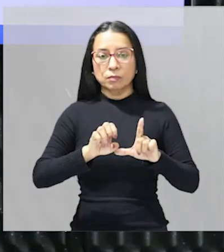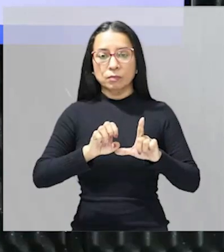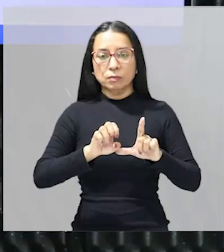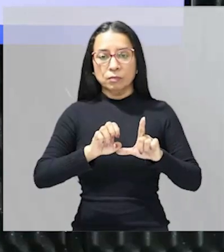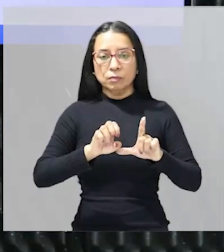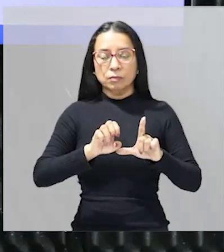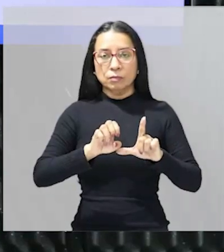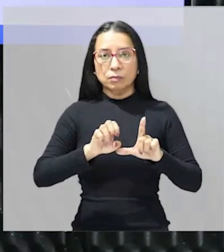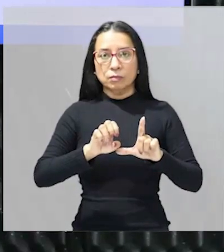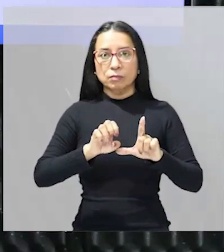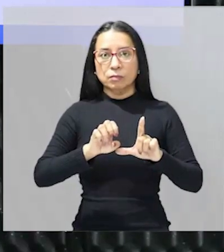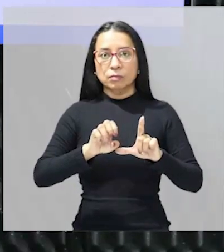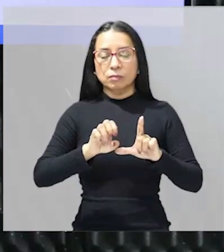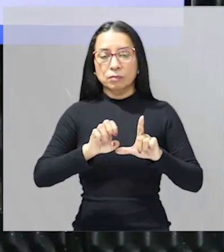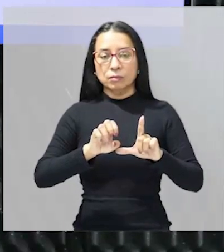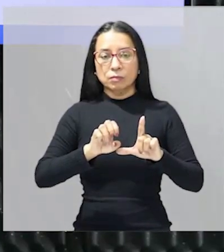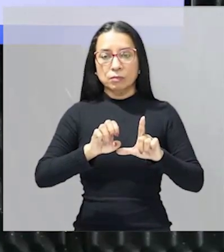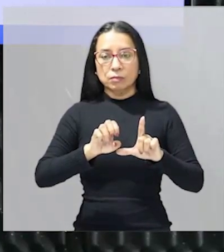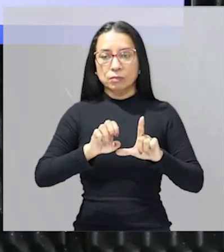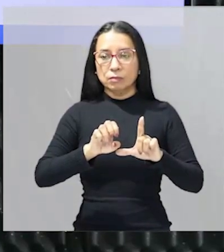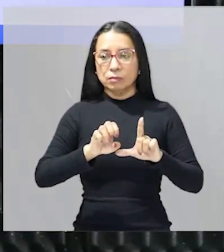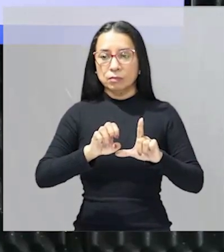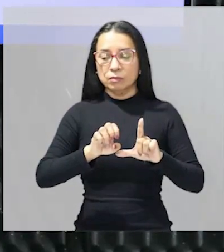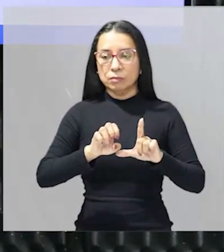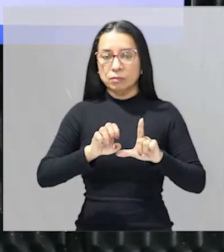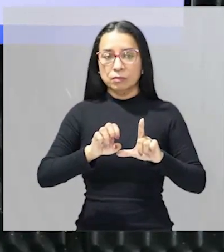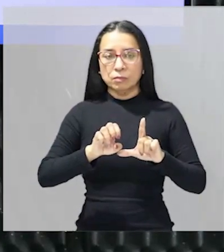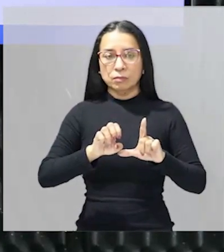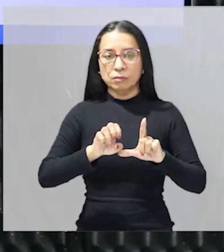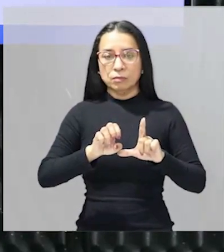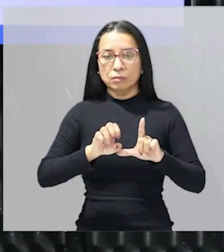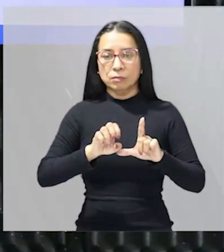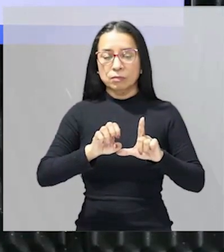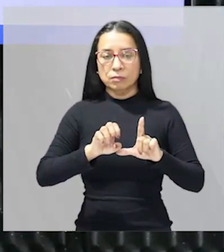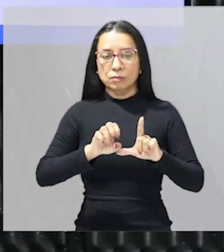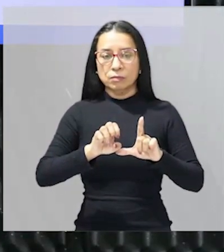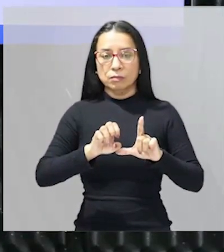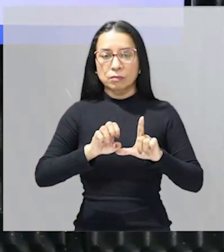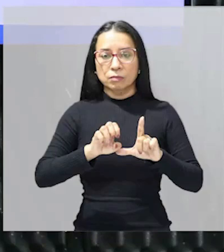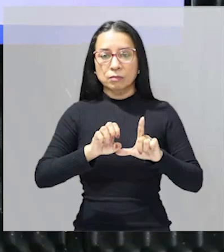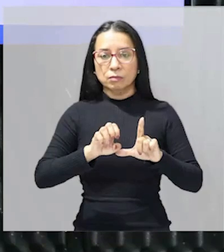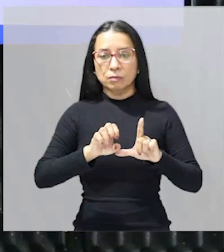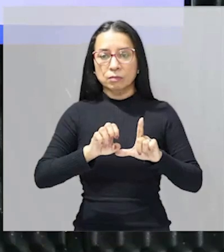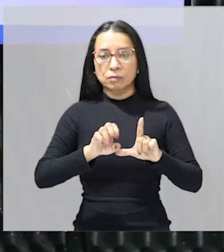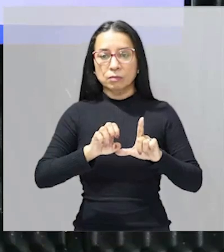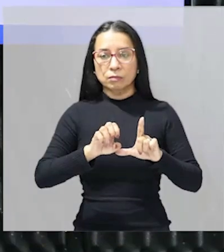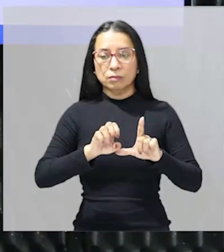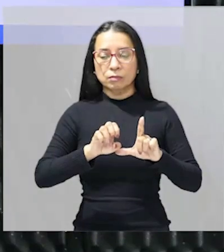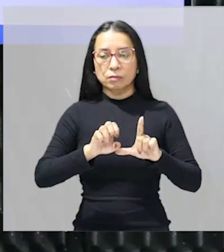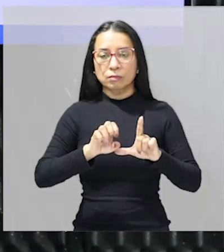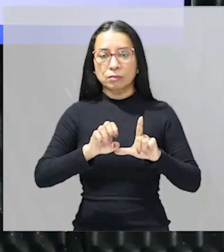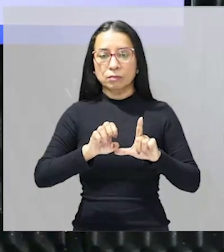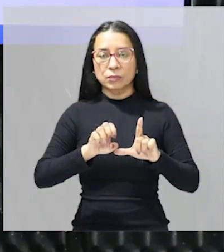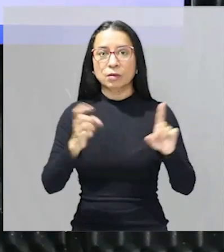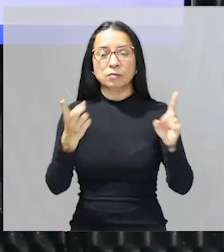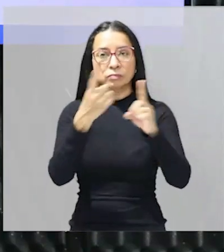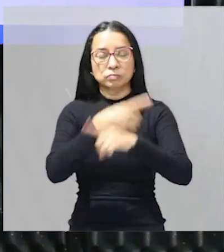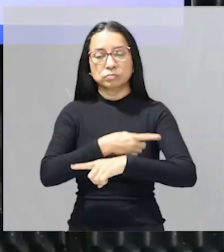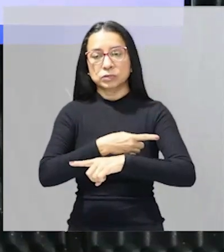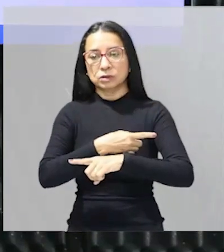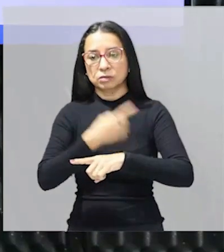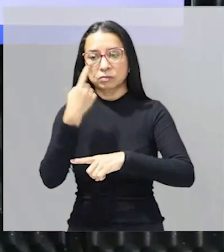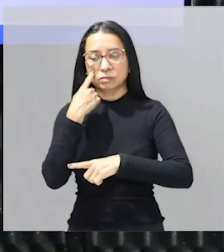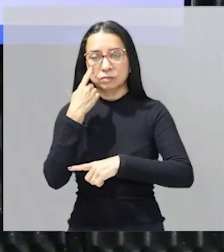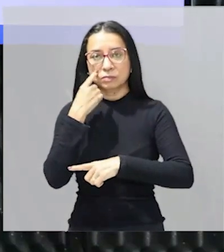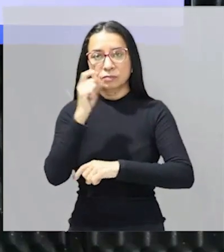pode negar isso. Nos Estados Unidos, as constantes crises da lavoura algodoeira inviabilizaram a compra, pelo contrário, né? Você não